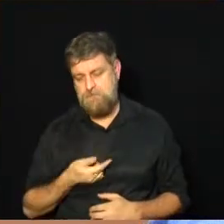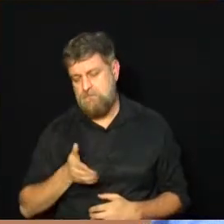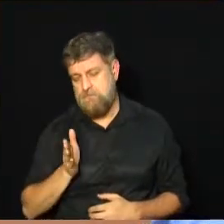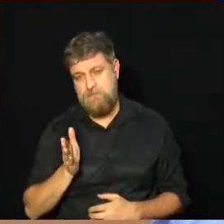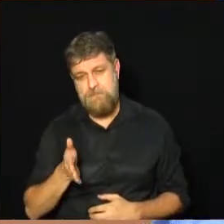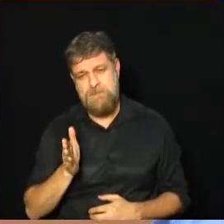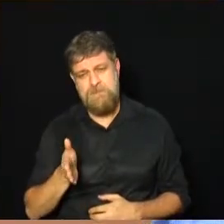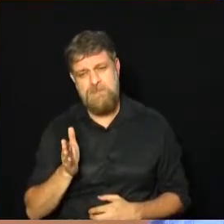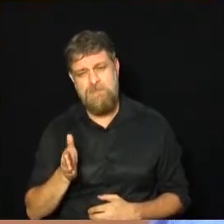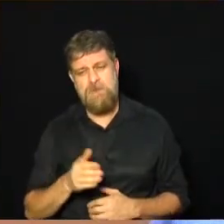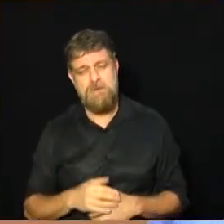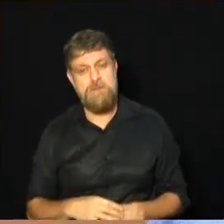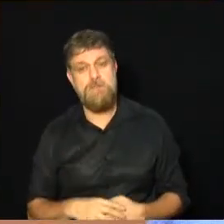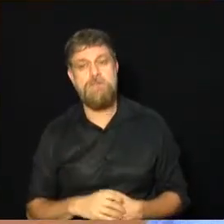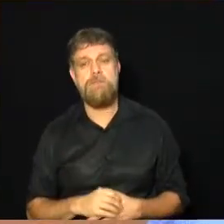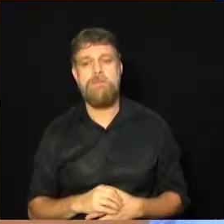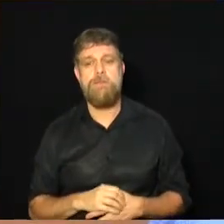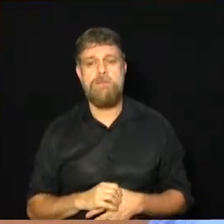assim no